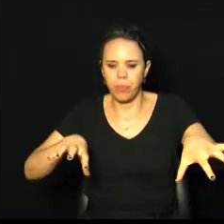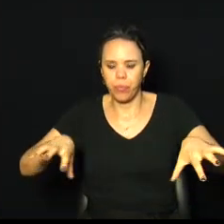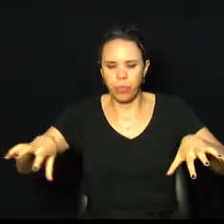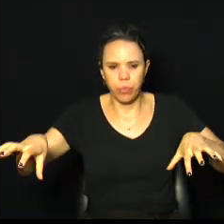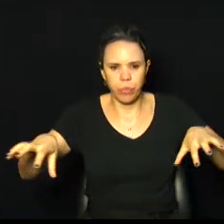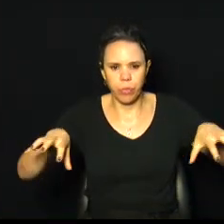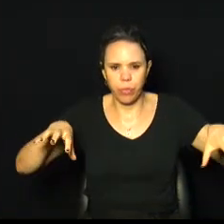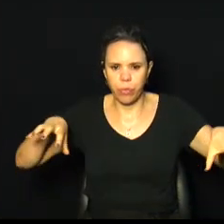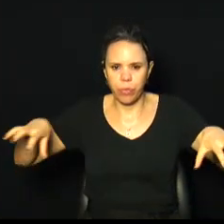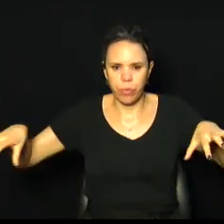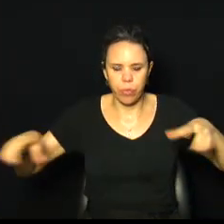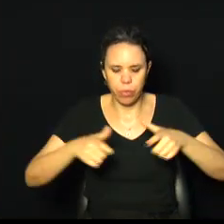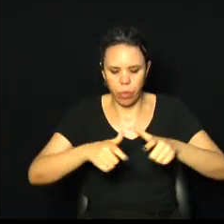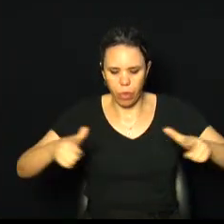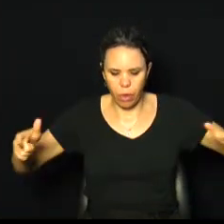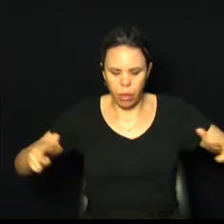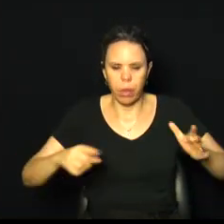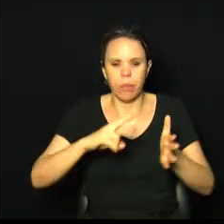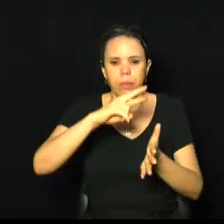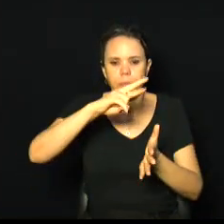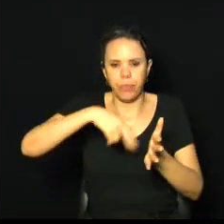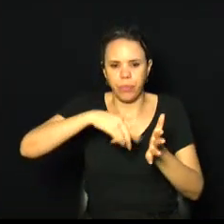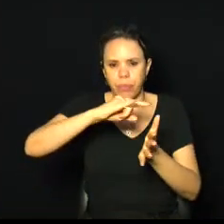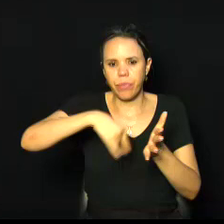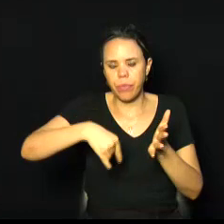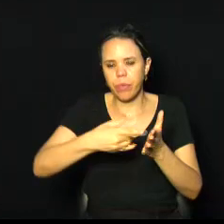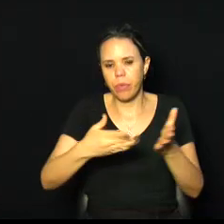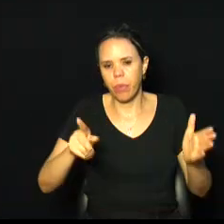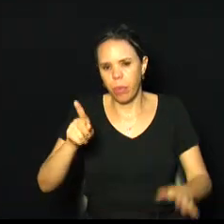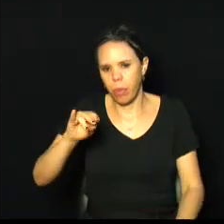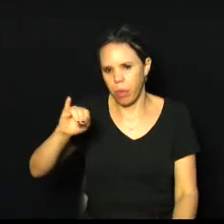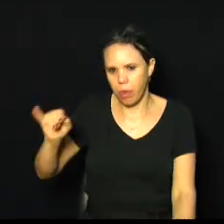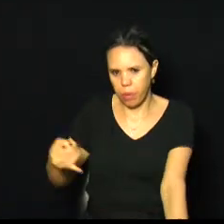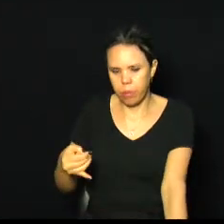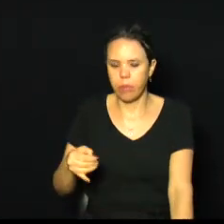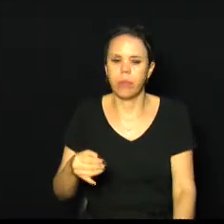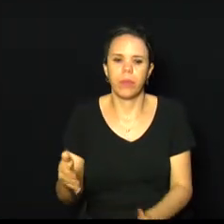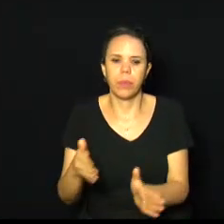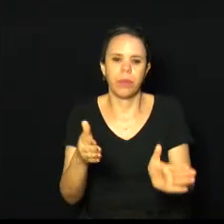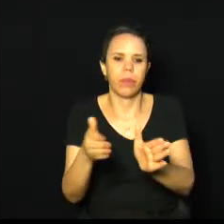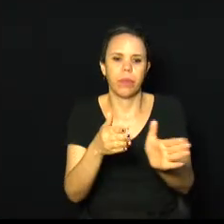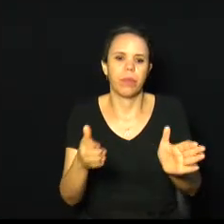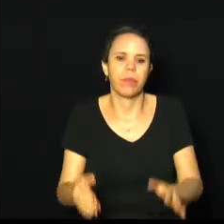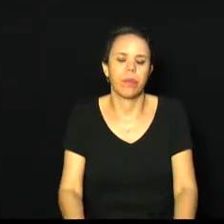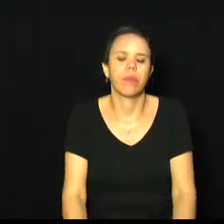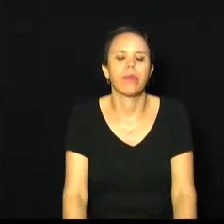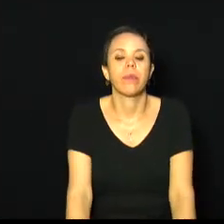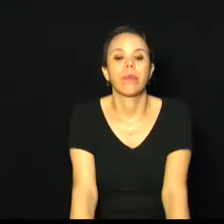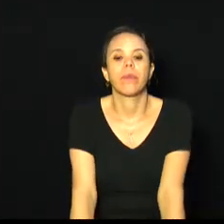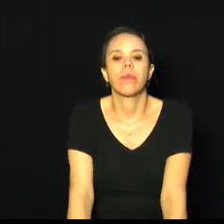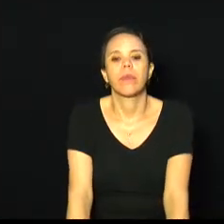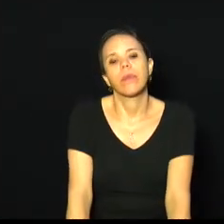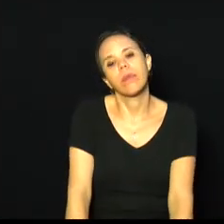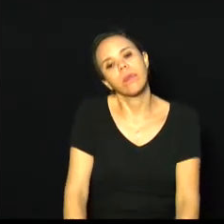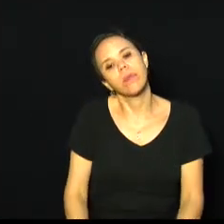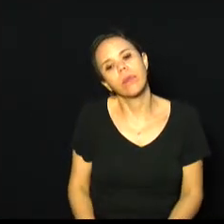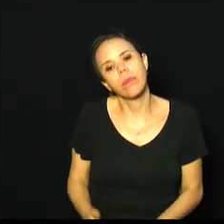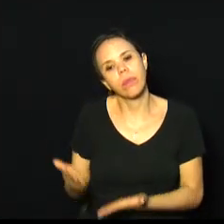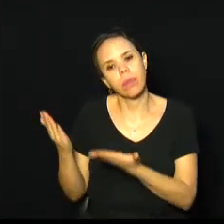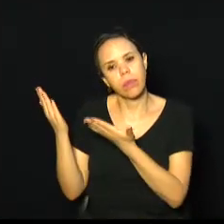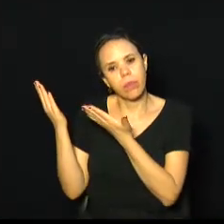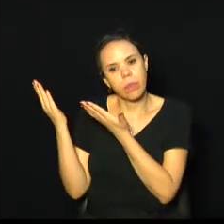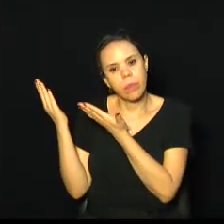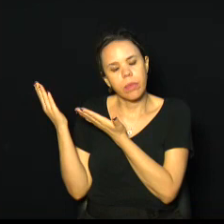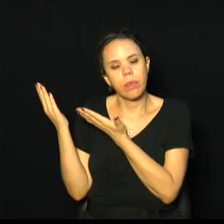Né? Isso está no relatório das bacias PCJ 2035. Isso nós chamamos,